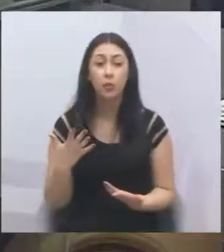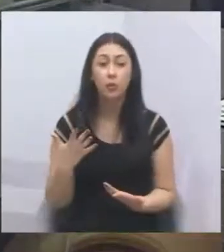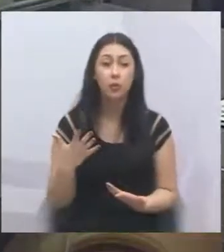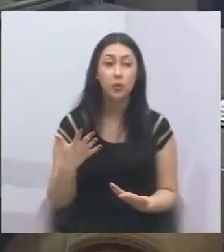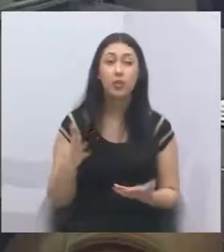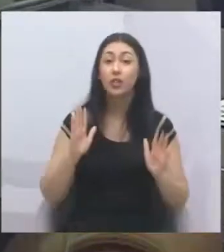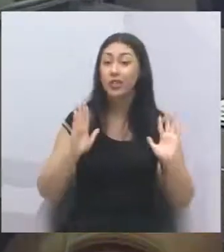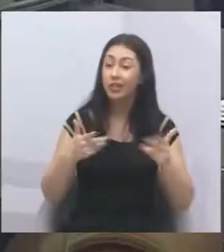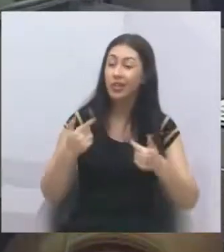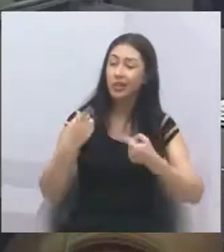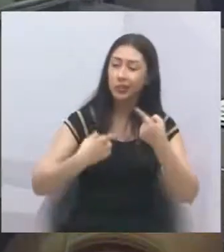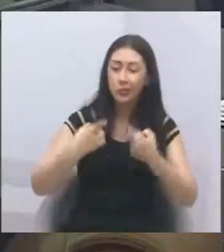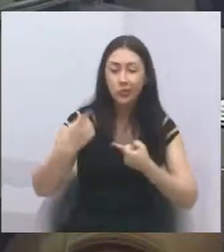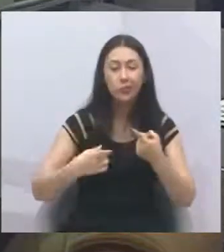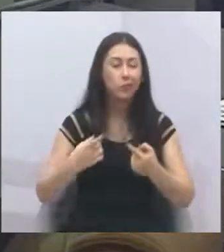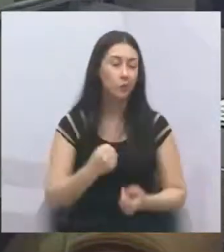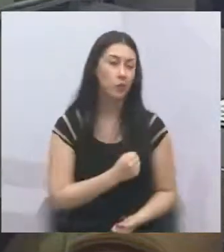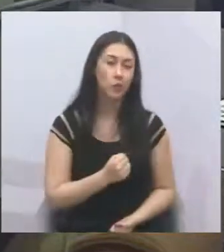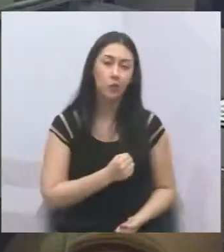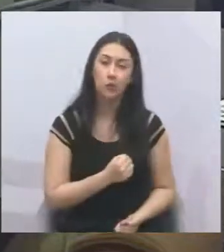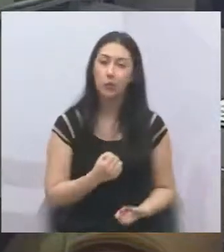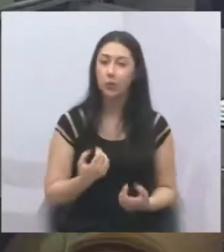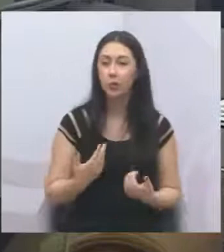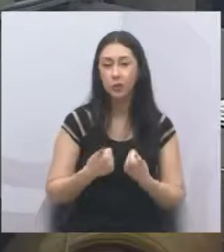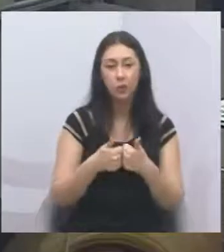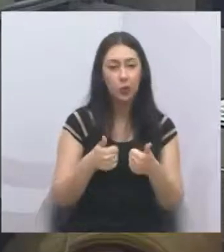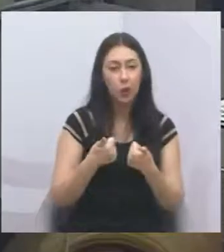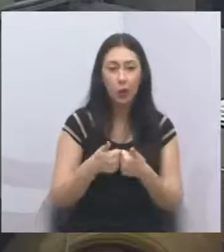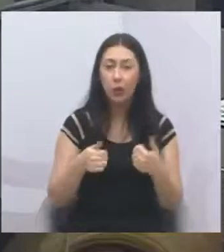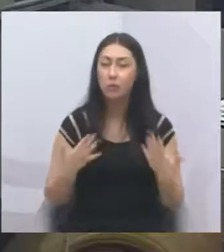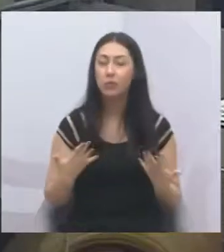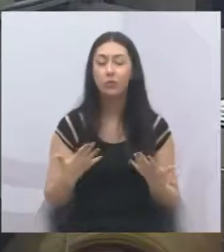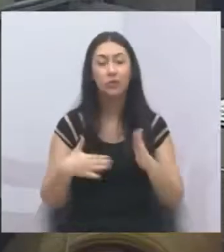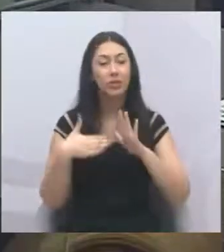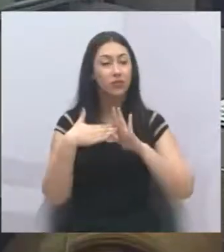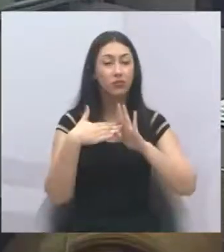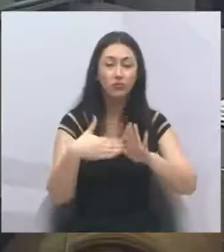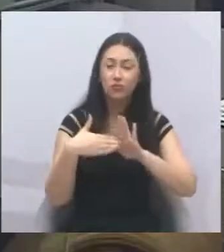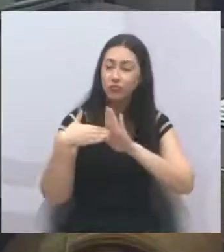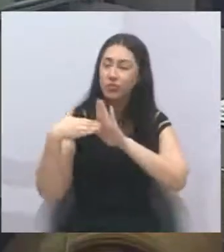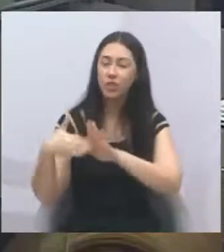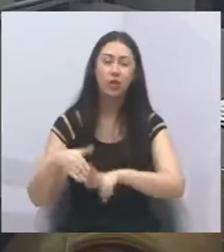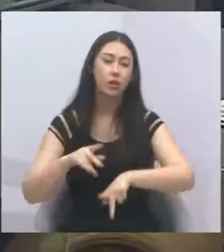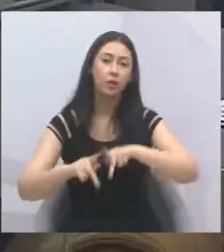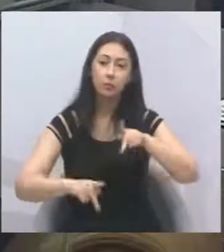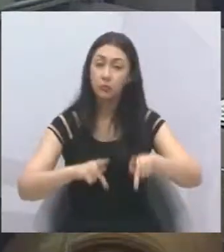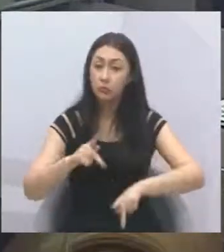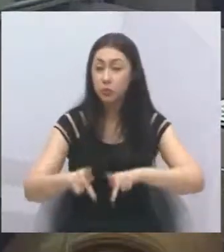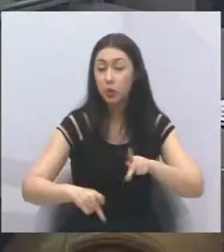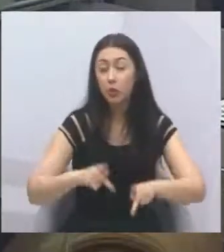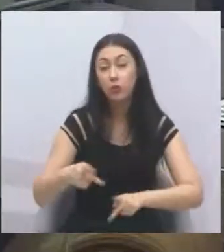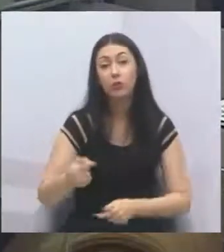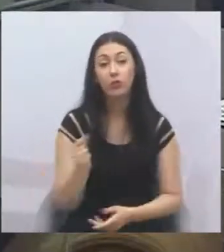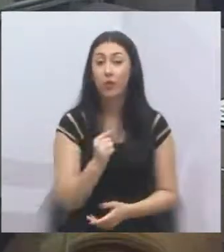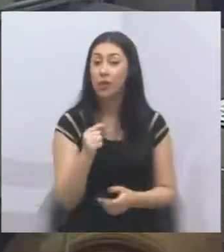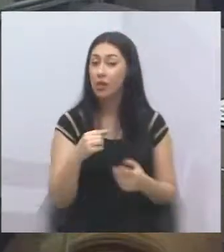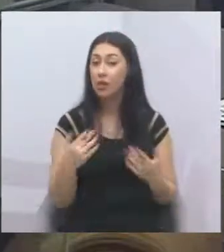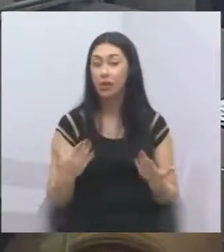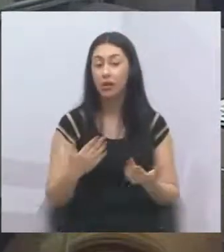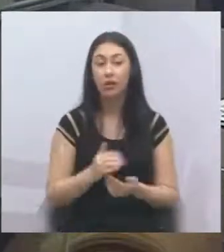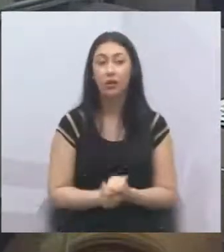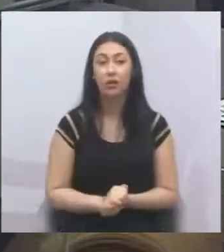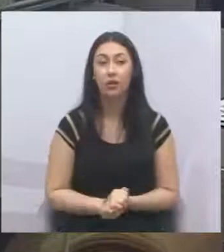já discutimos essa linha do Campo Grande para poder atender a população ali do Jardim do Vale, do Campo